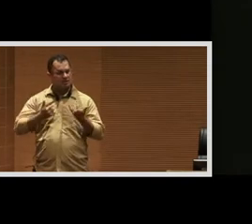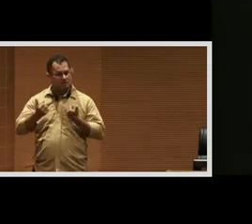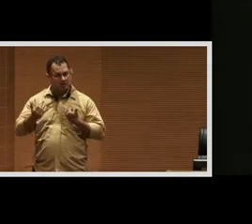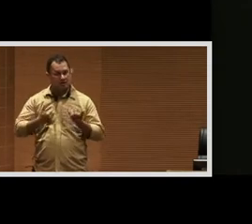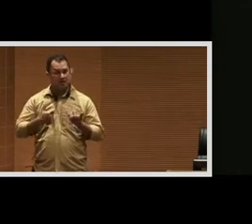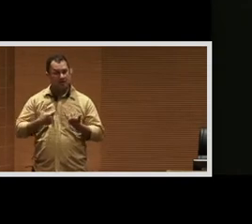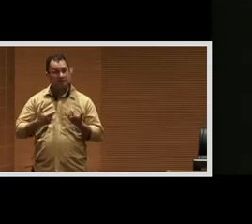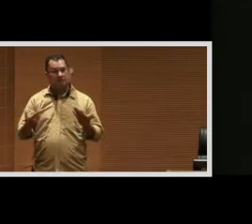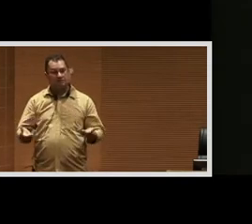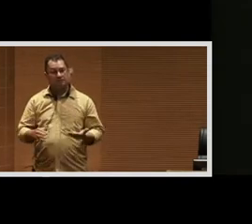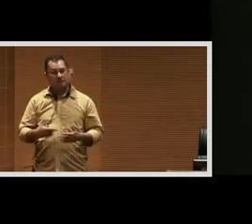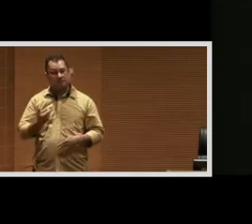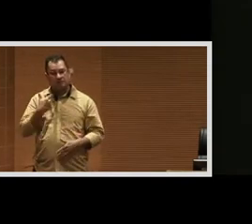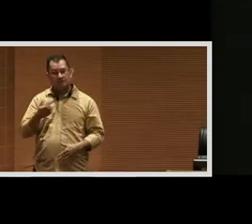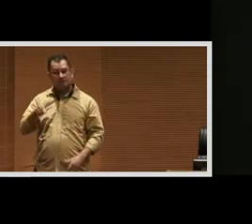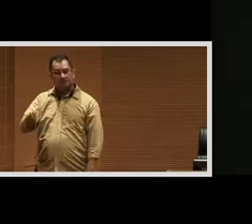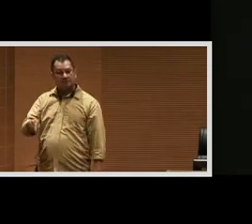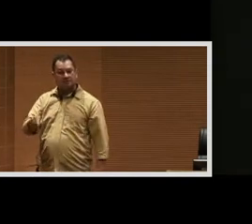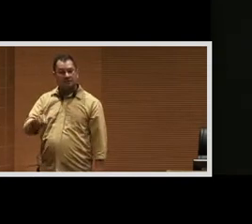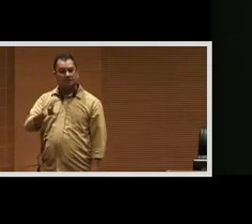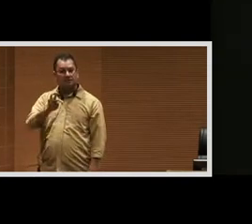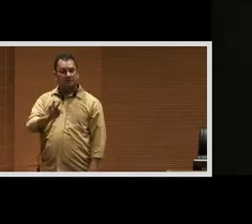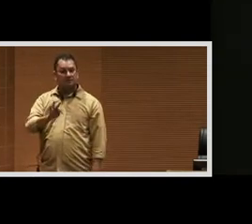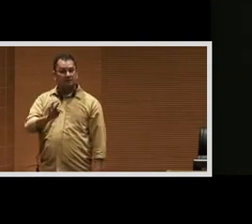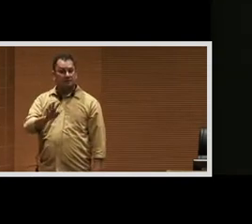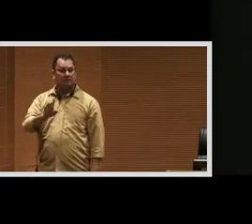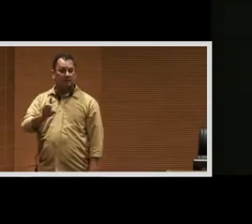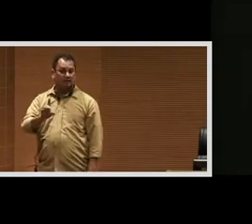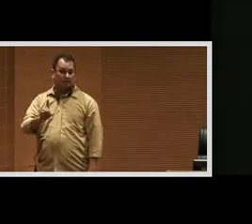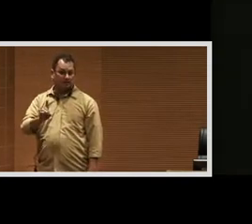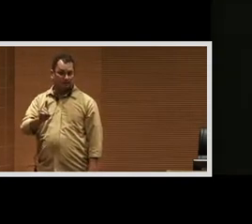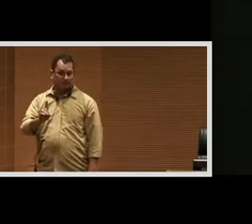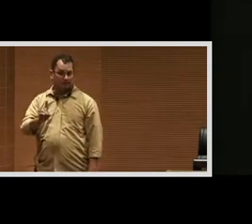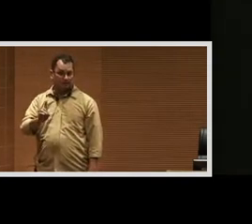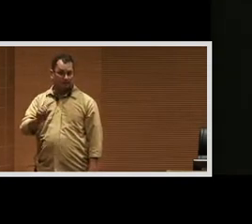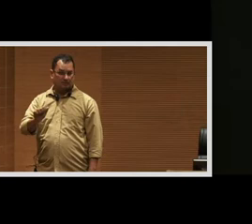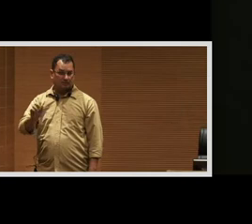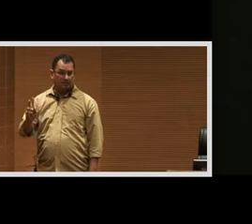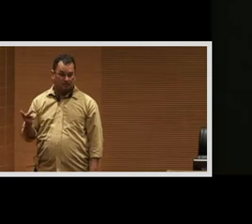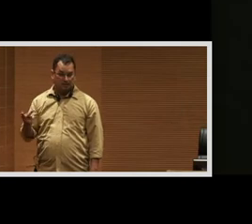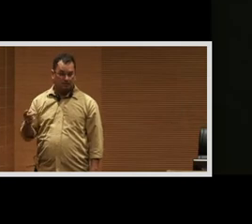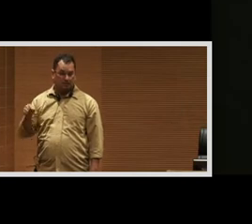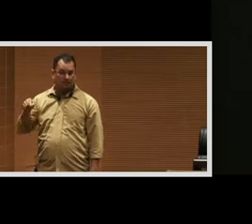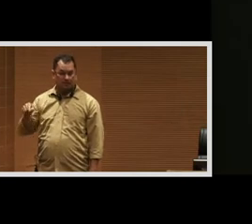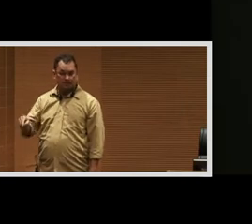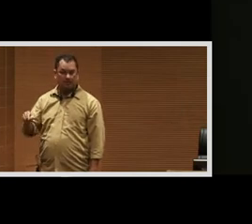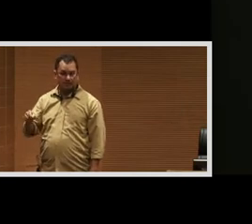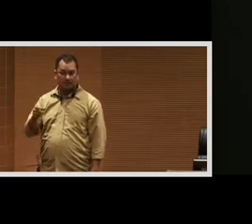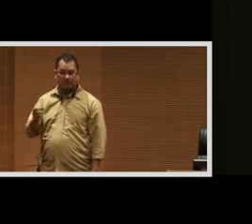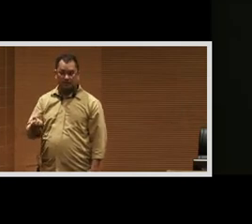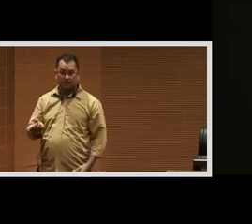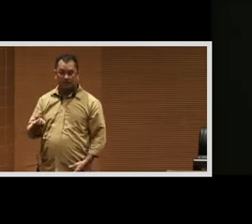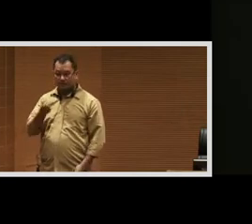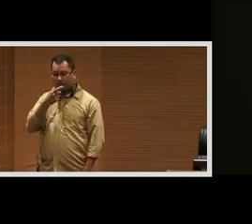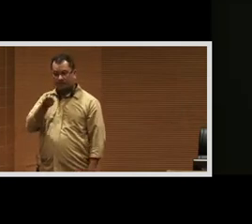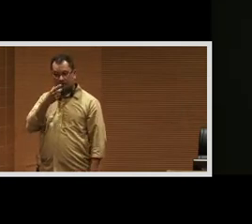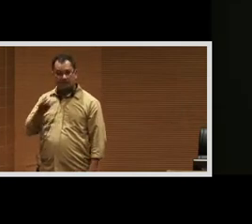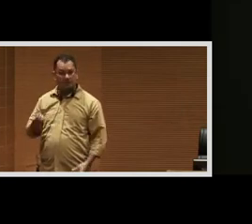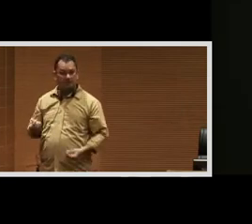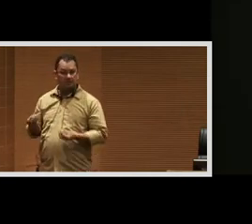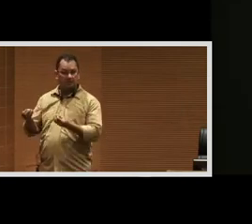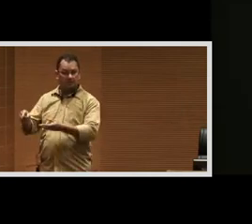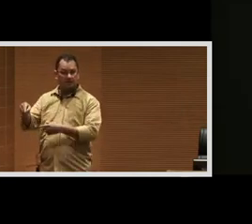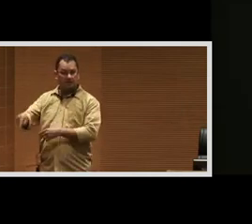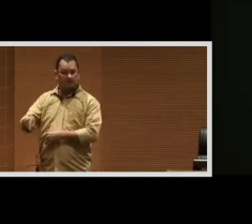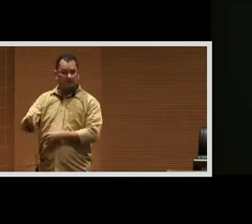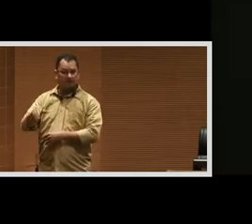diagnosticou TDAH e transtorno opositor desafiante e prescreveu metilfenidato e risperidona. E foi